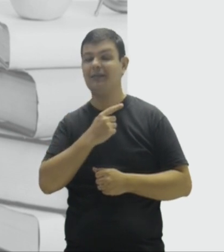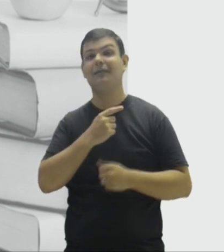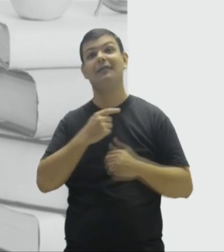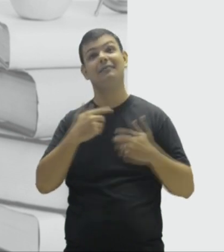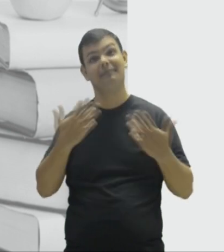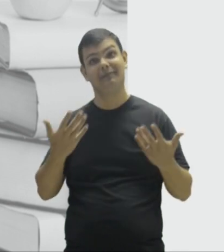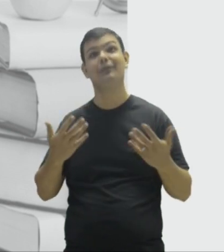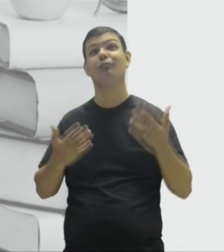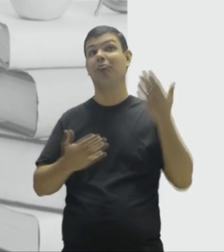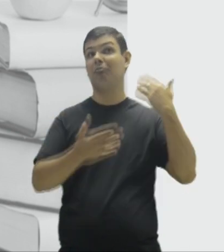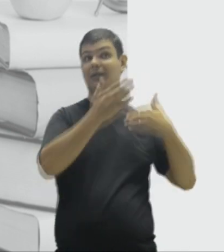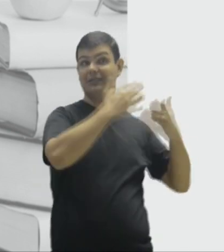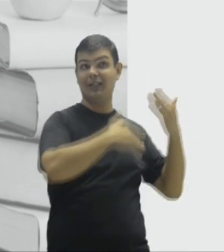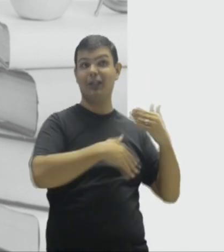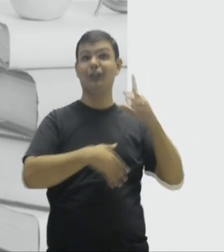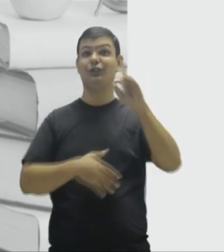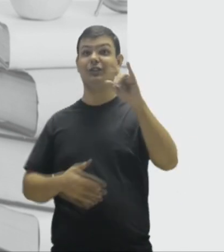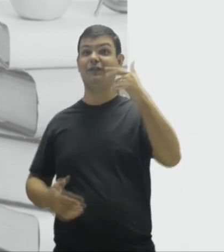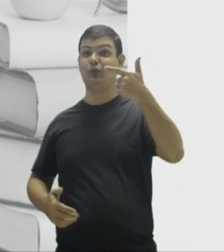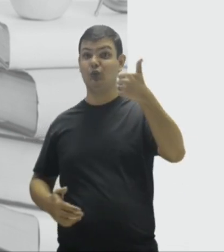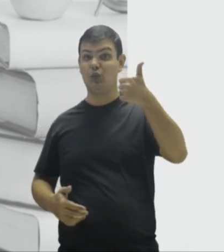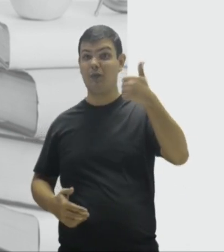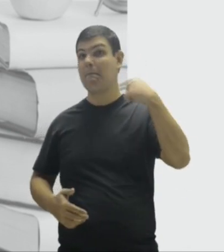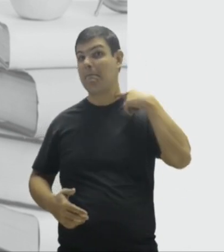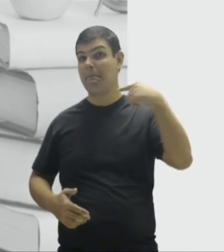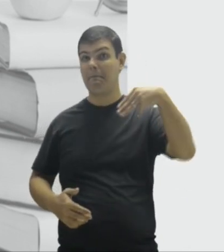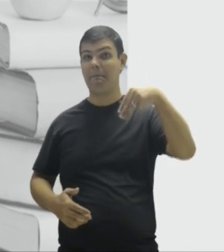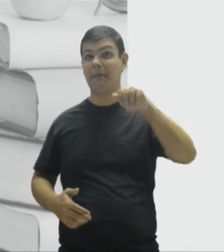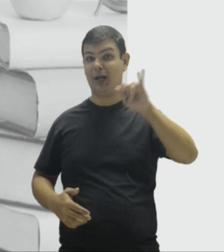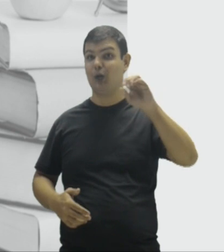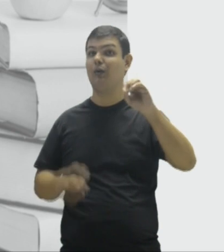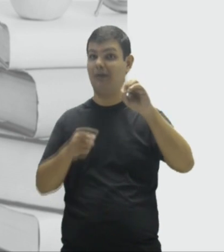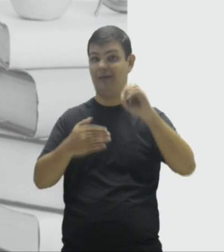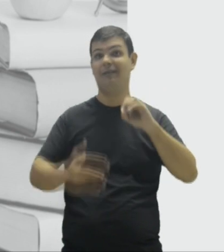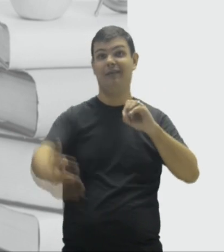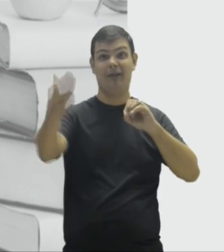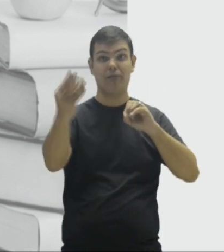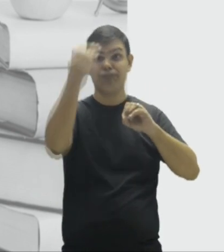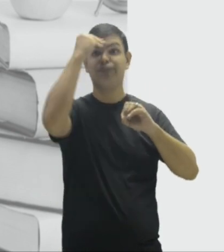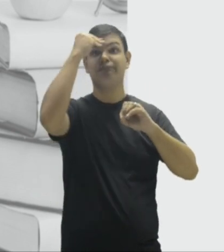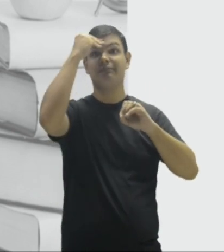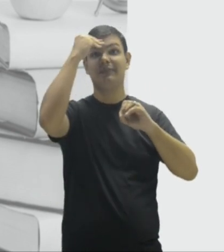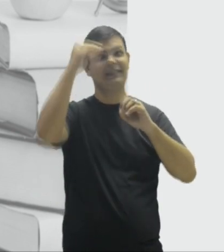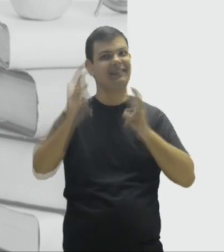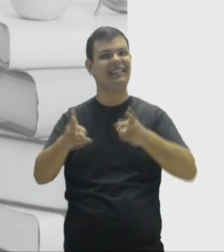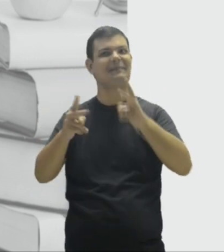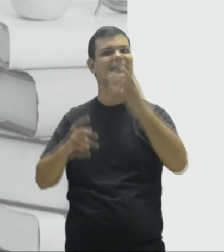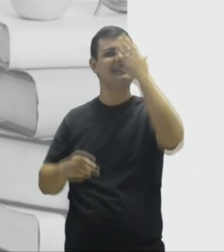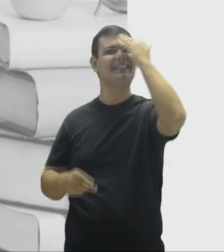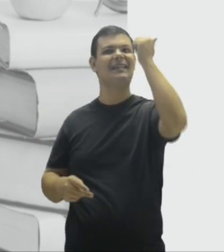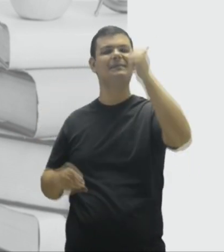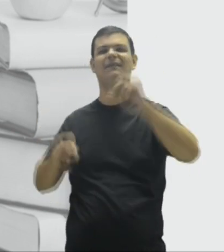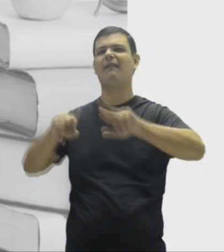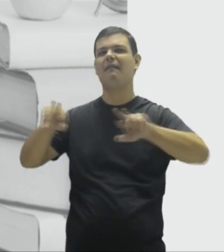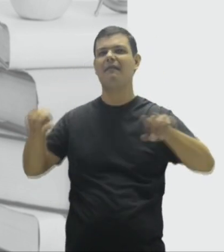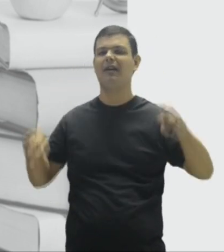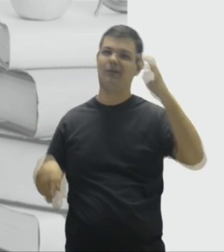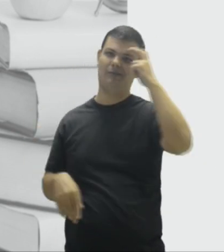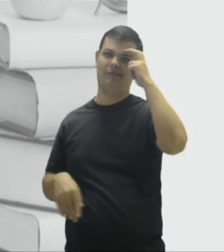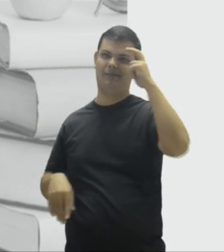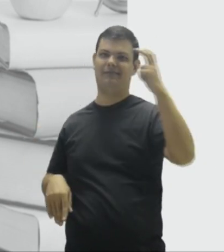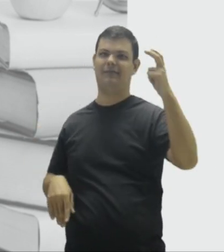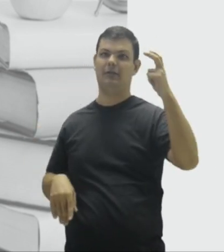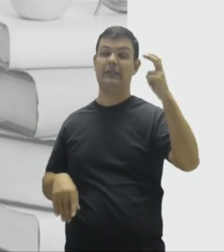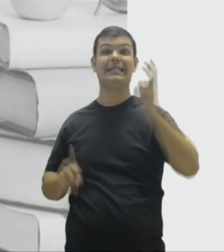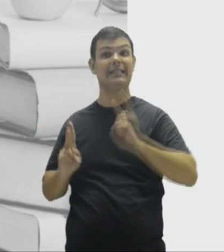passou. Talvez você nem não sabia disso, mas agora no que você vai lembrar. A partir dessa aula sua vida vai mudar, hein? Olha, no dia